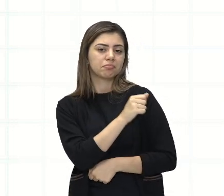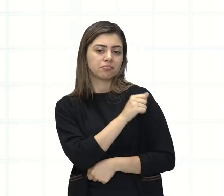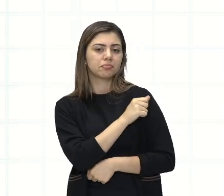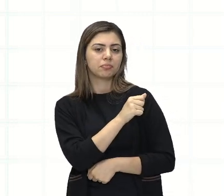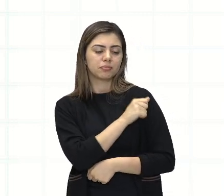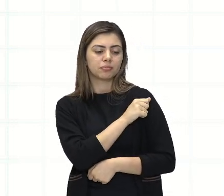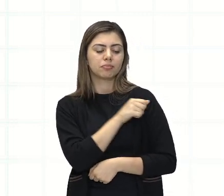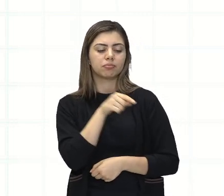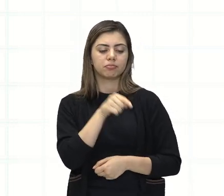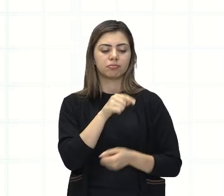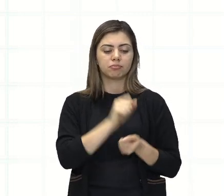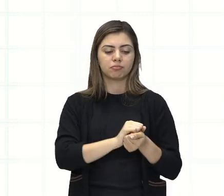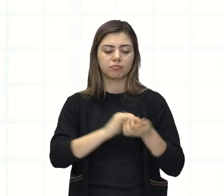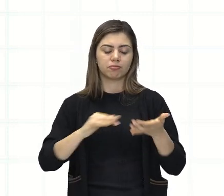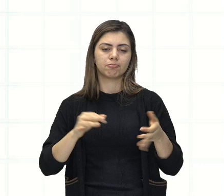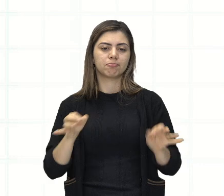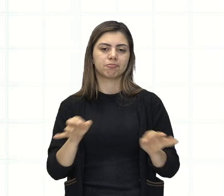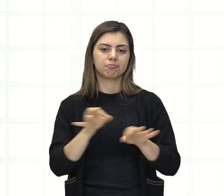atividade.